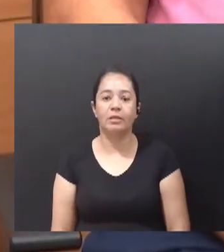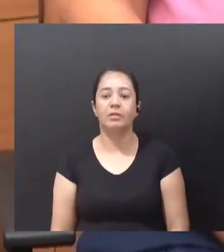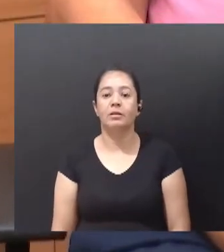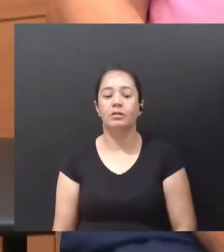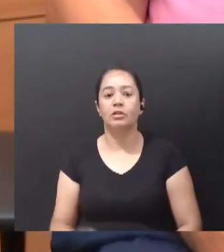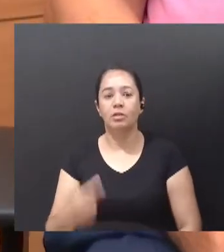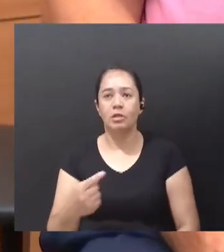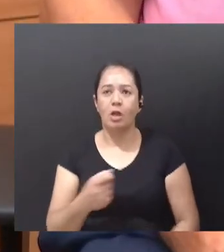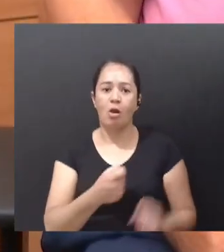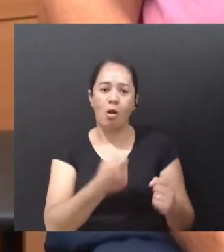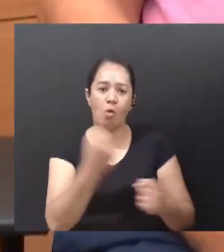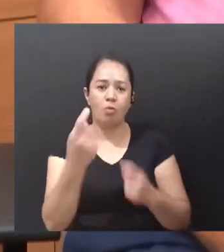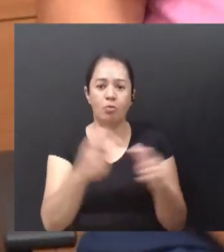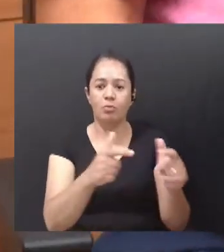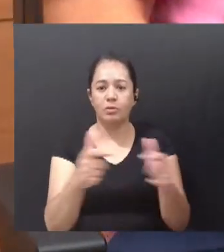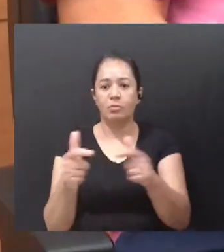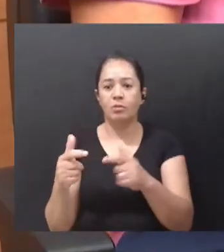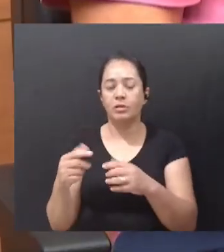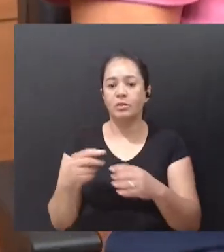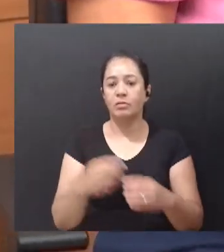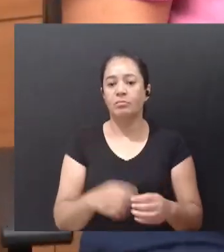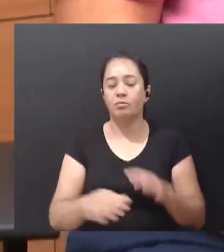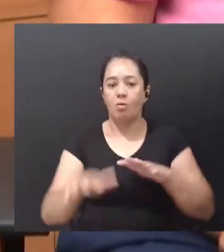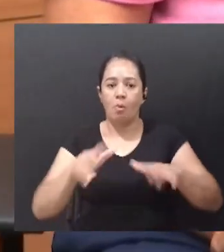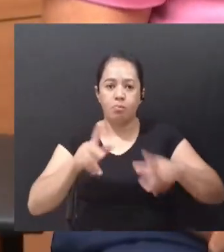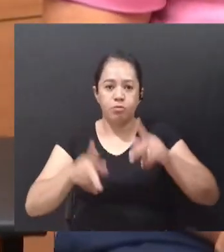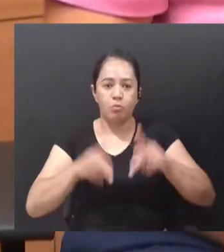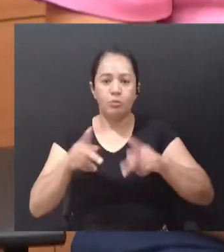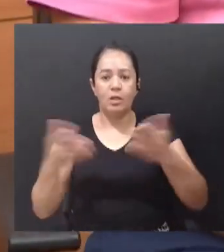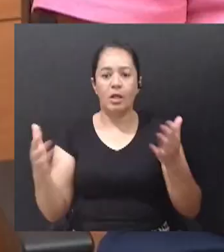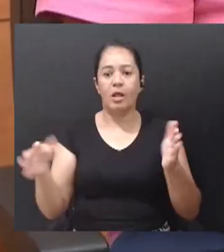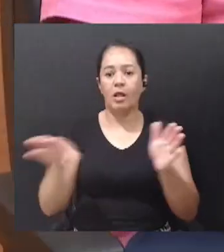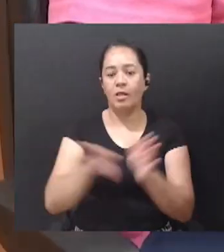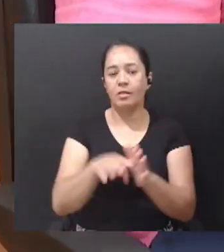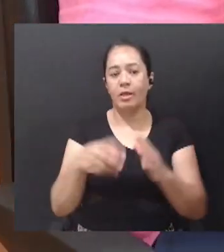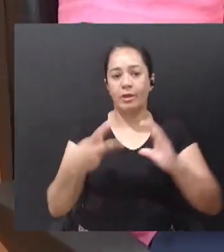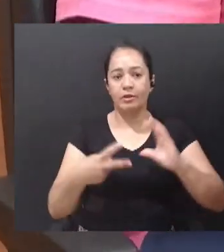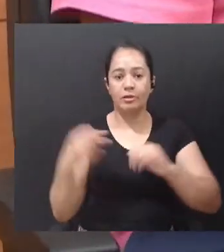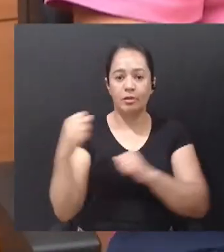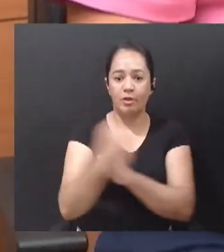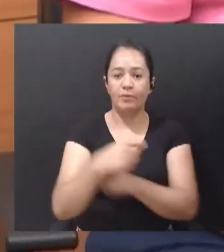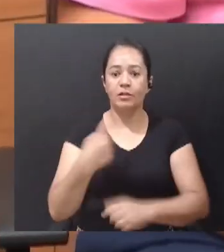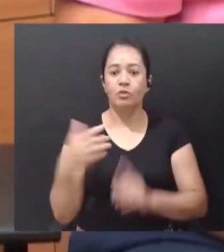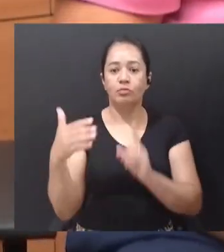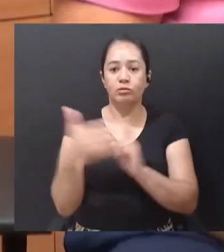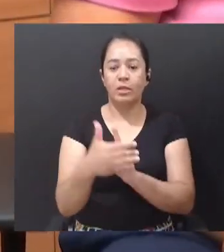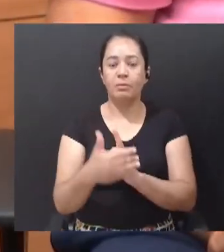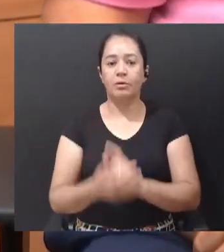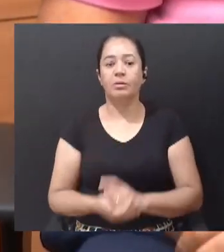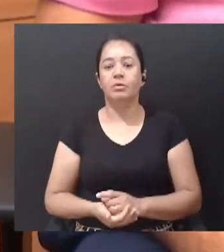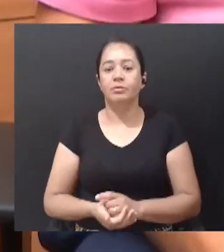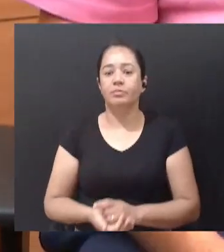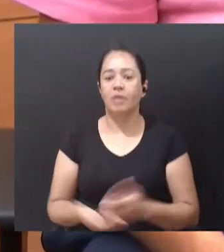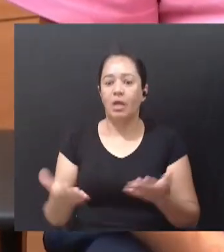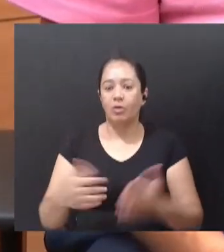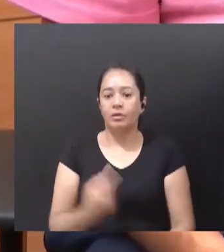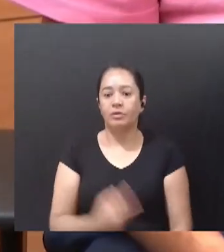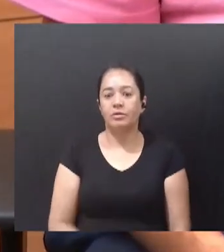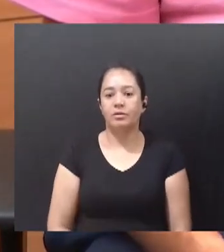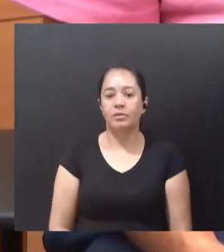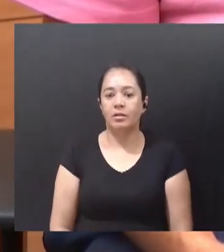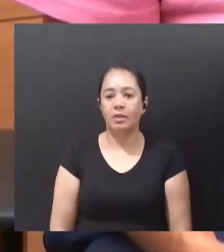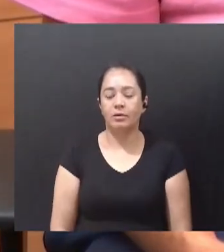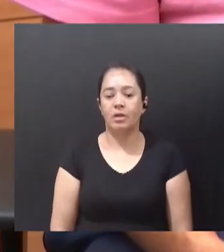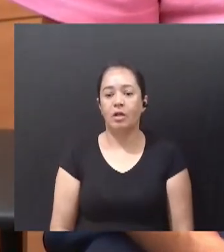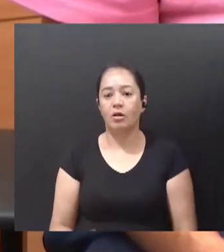populares, movimentos sociais que veio até essa casa defender o nosso mandato, e agora a gente está dobrando a aposta. Ano a ano a gente